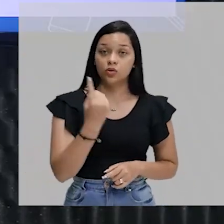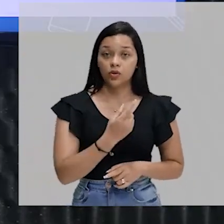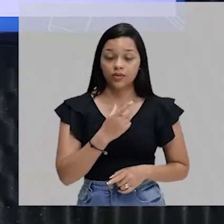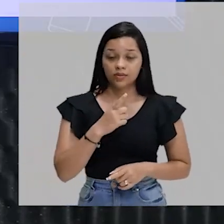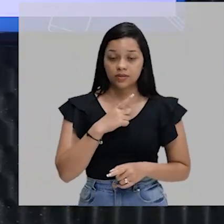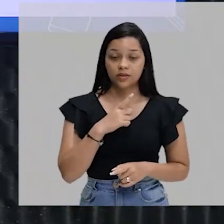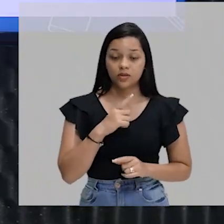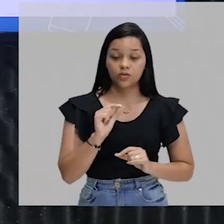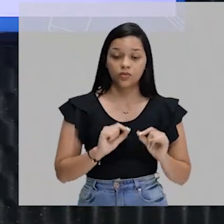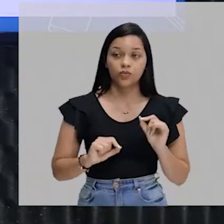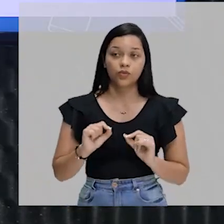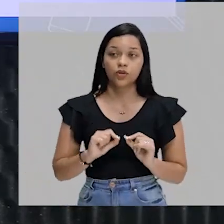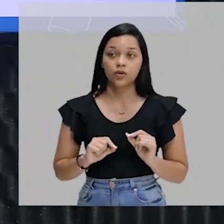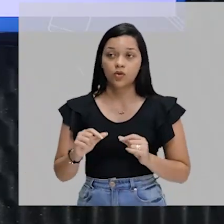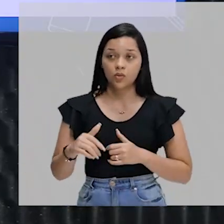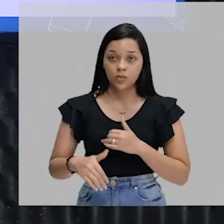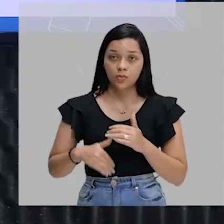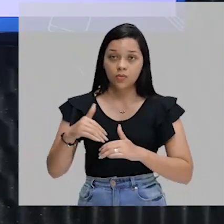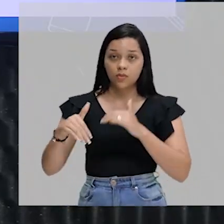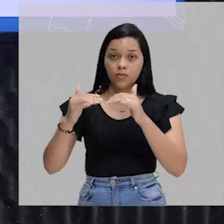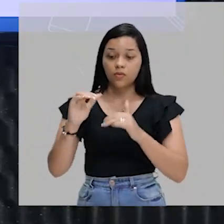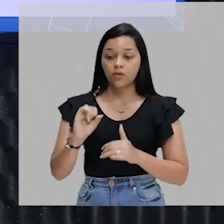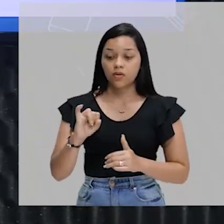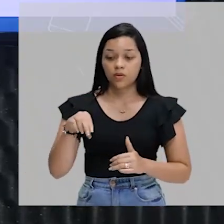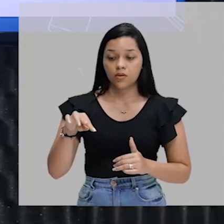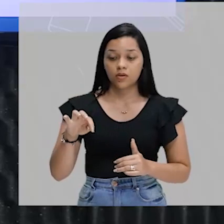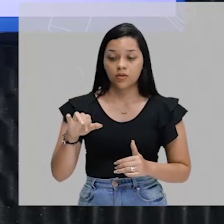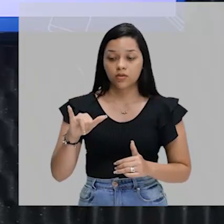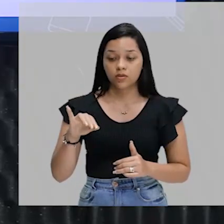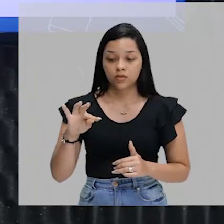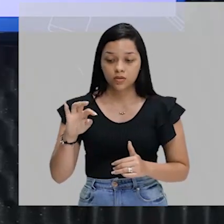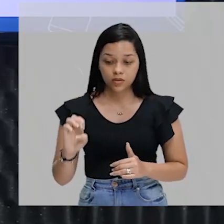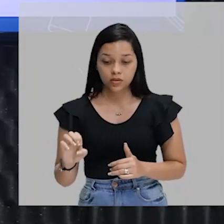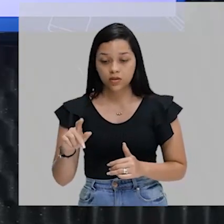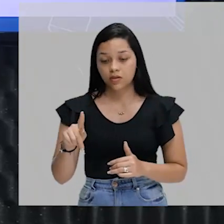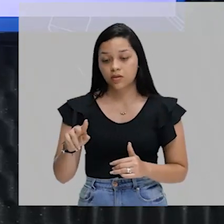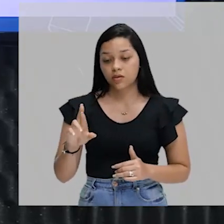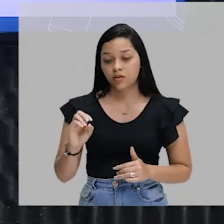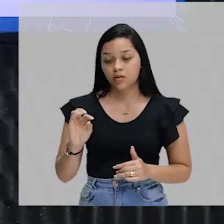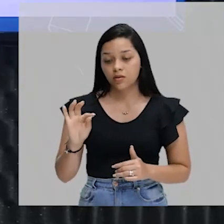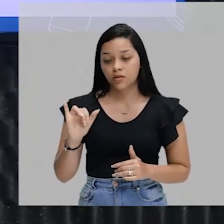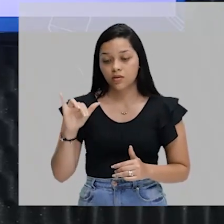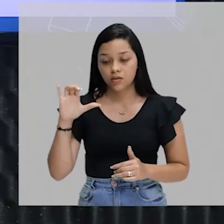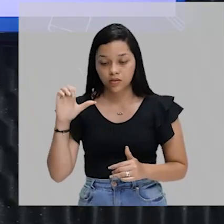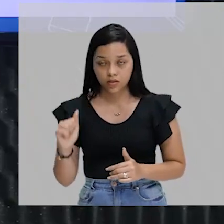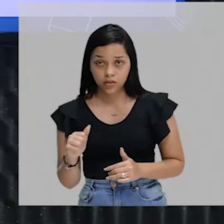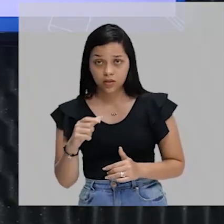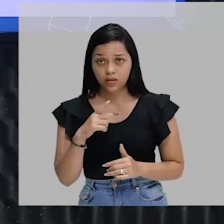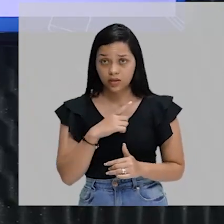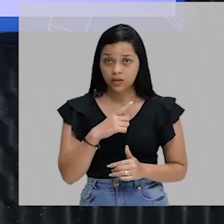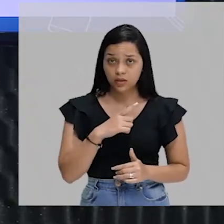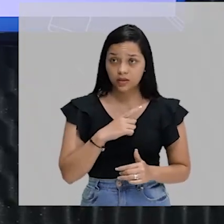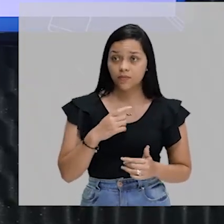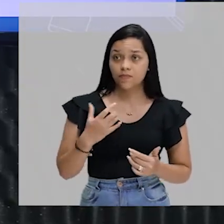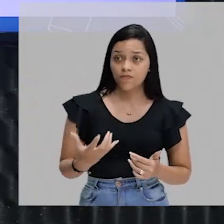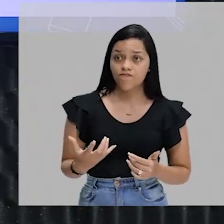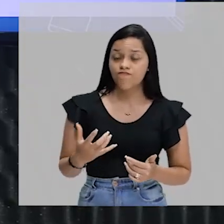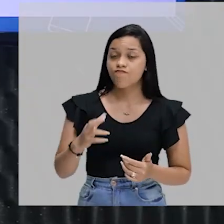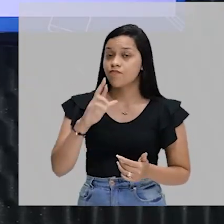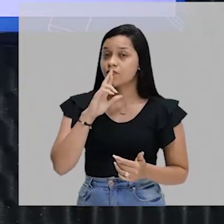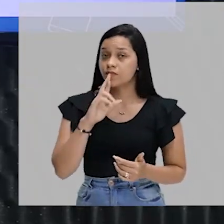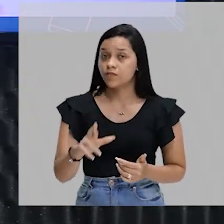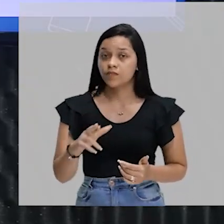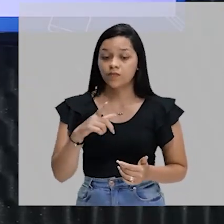ter um processo de síntese proteica. Aí se produzir as proteínas